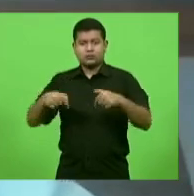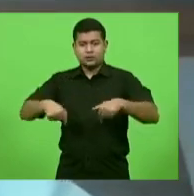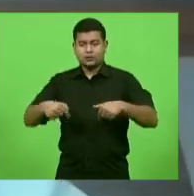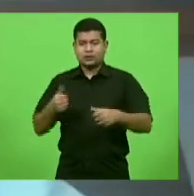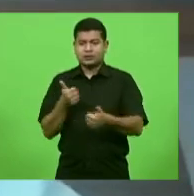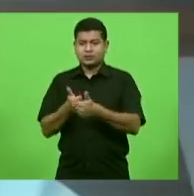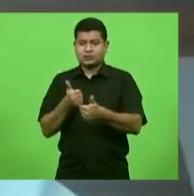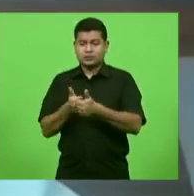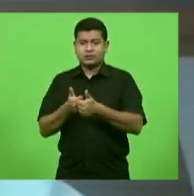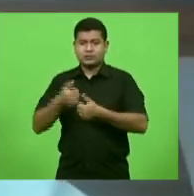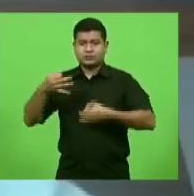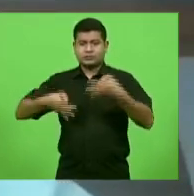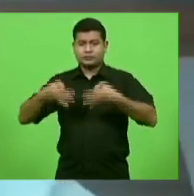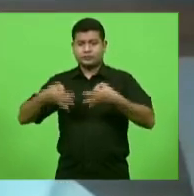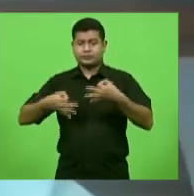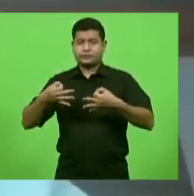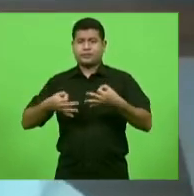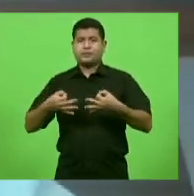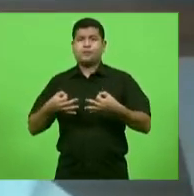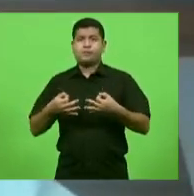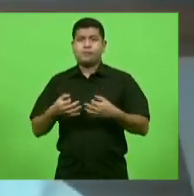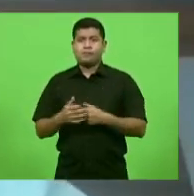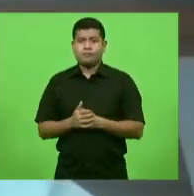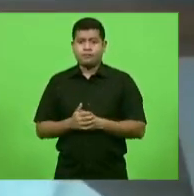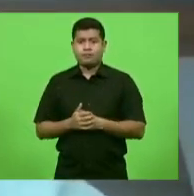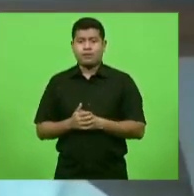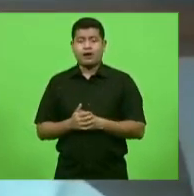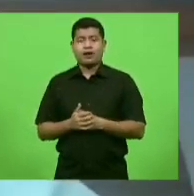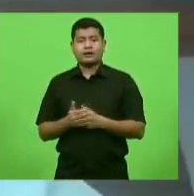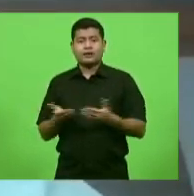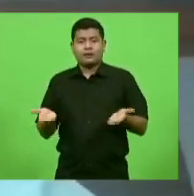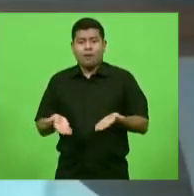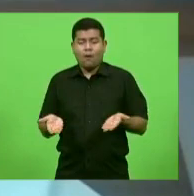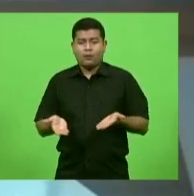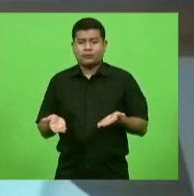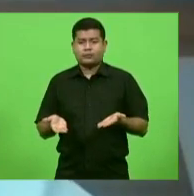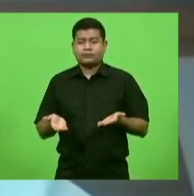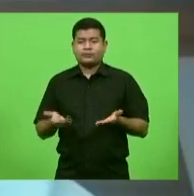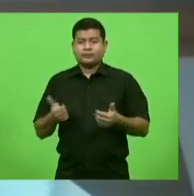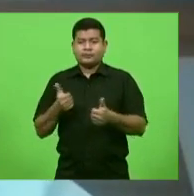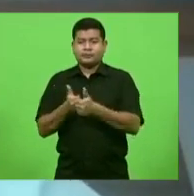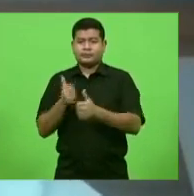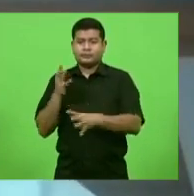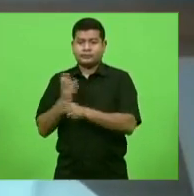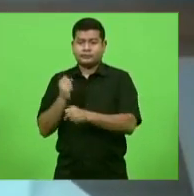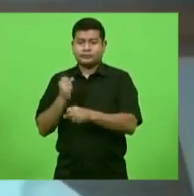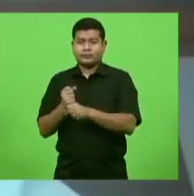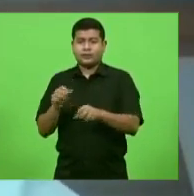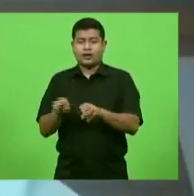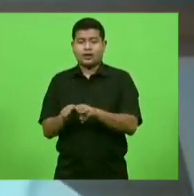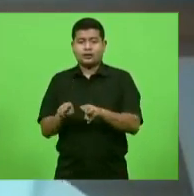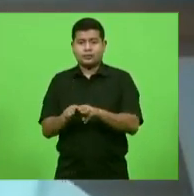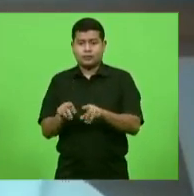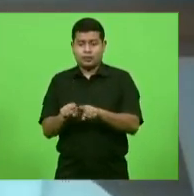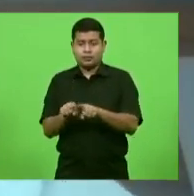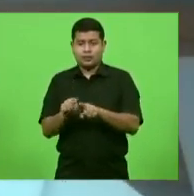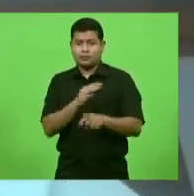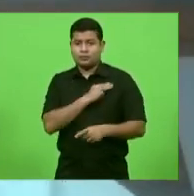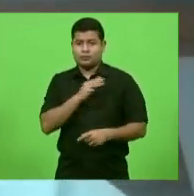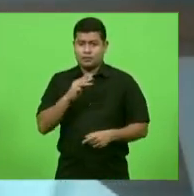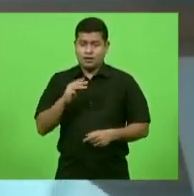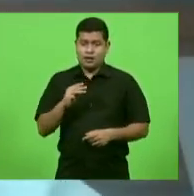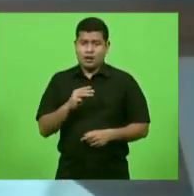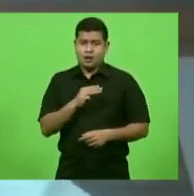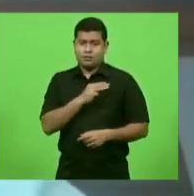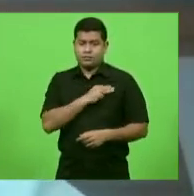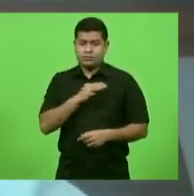com investigações levadas a cabo nas instâncias do Tribunal de Contas do Estado de Santa Catarina, do Ministério Público Estadual ou da Procuradoria Geral da República